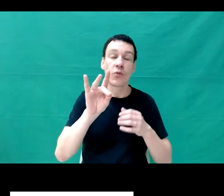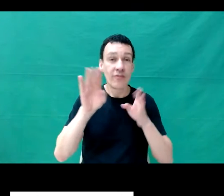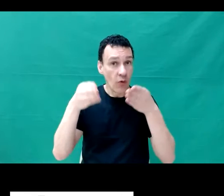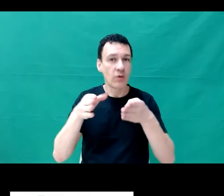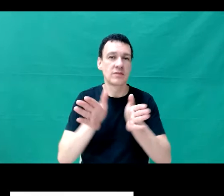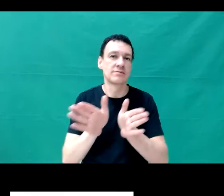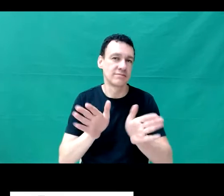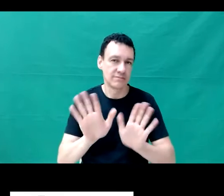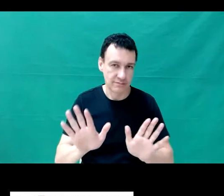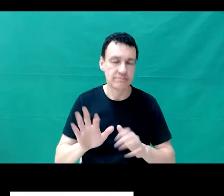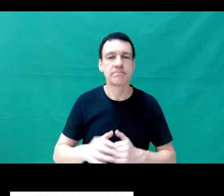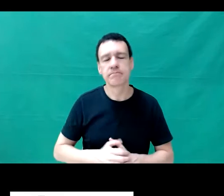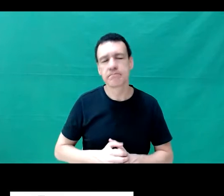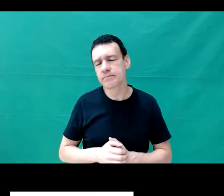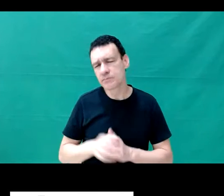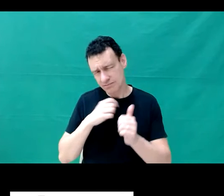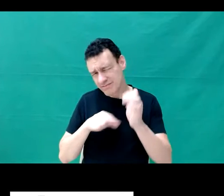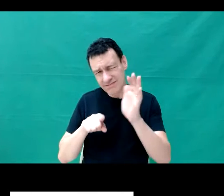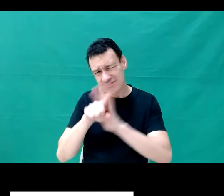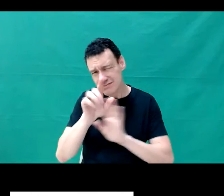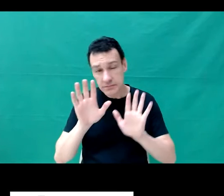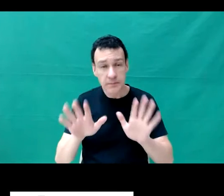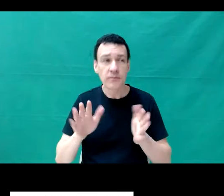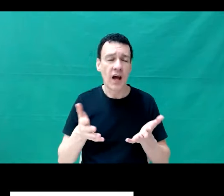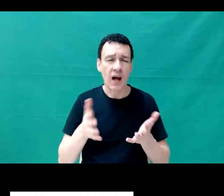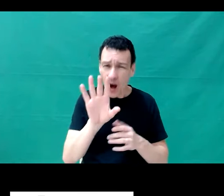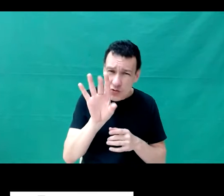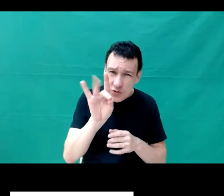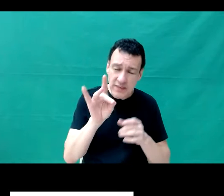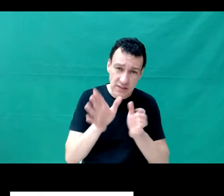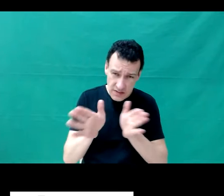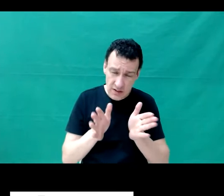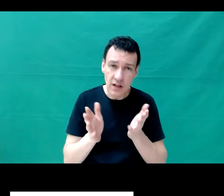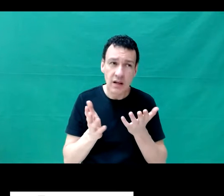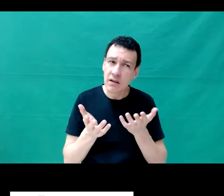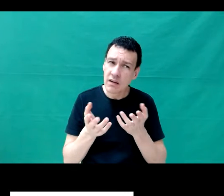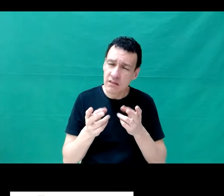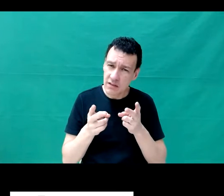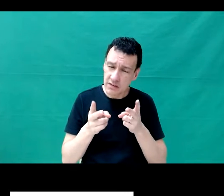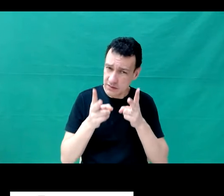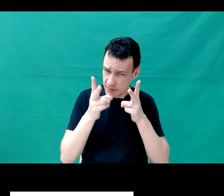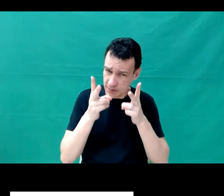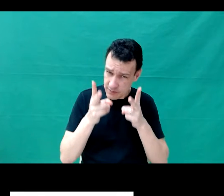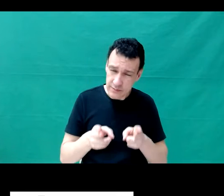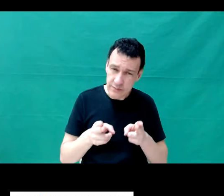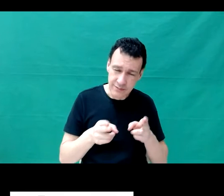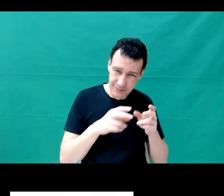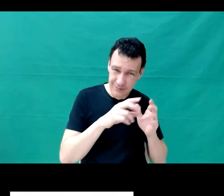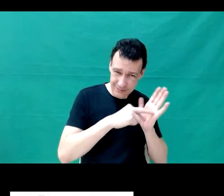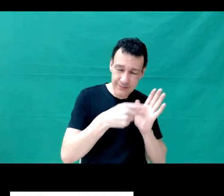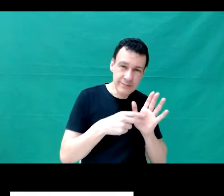Eu questiono, a automação em acessibilidade, será que é a mesma forma de automação de